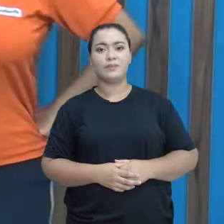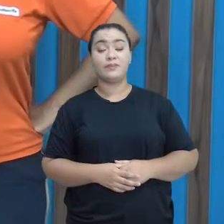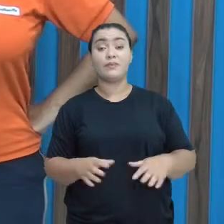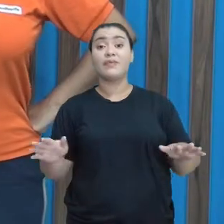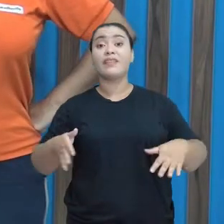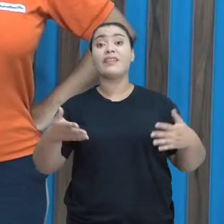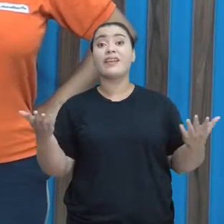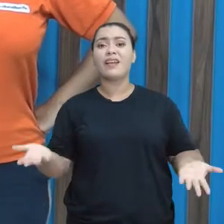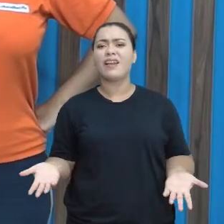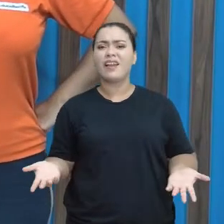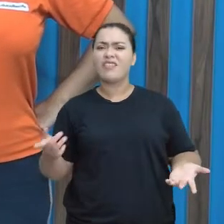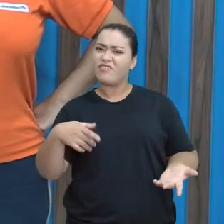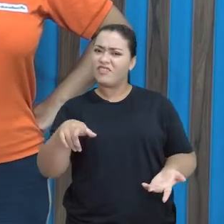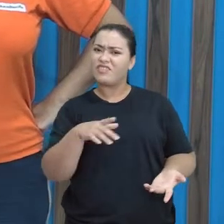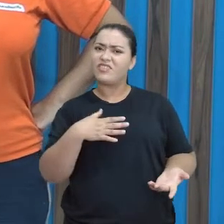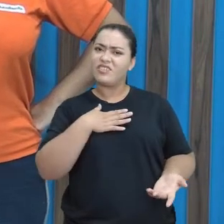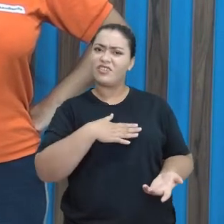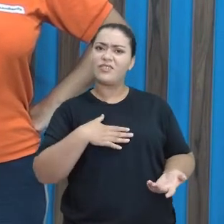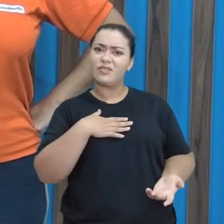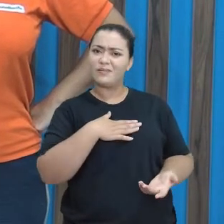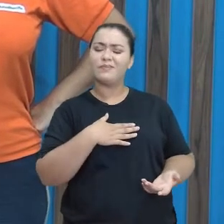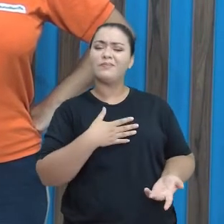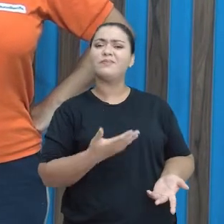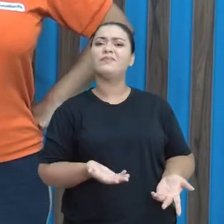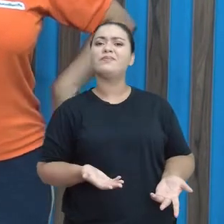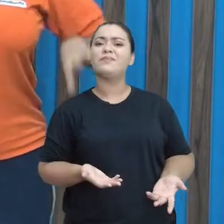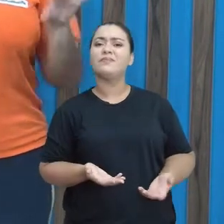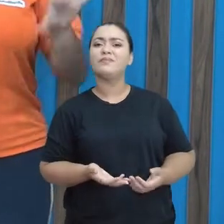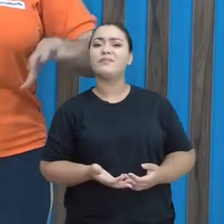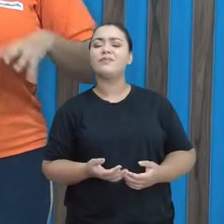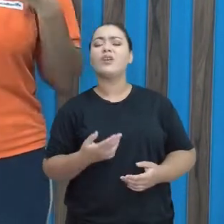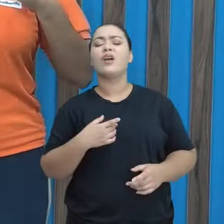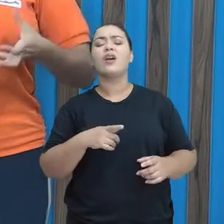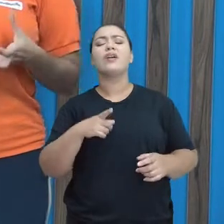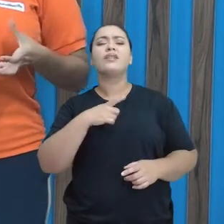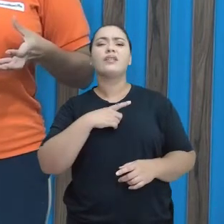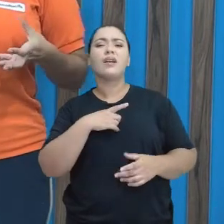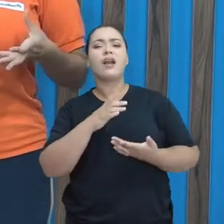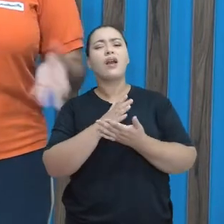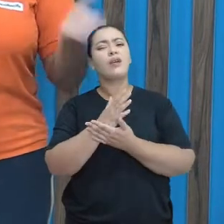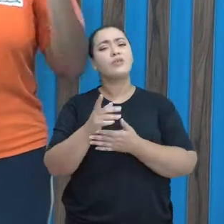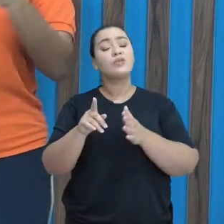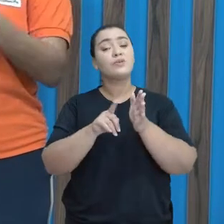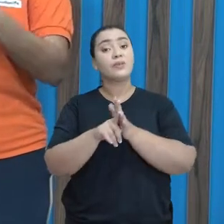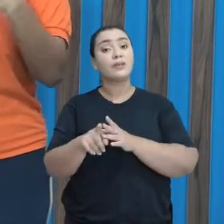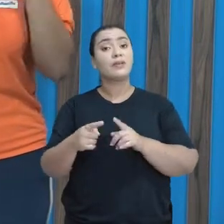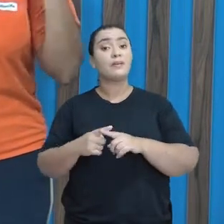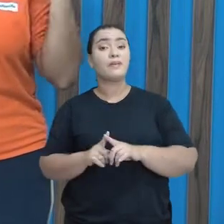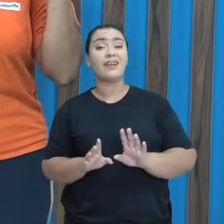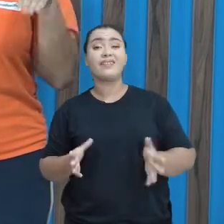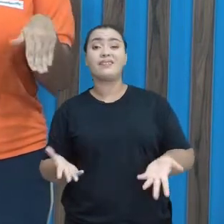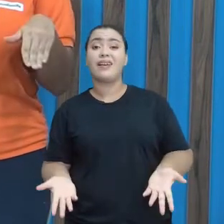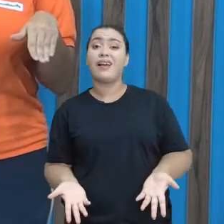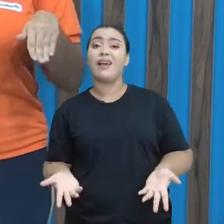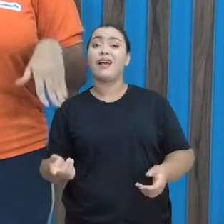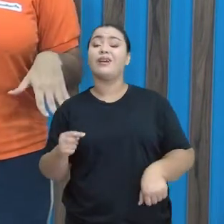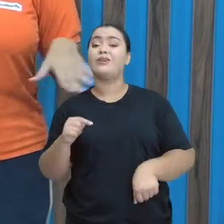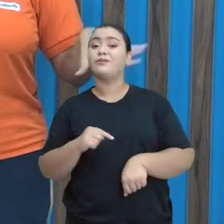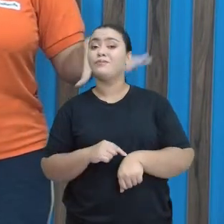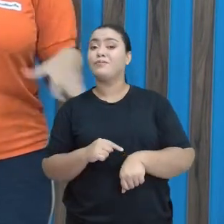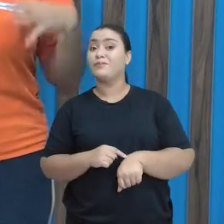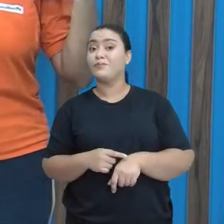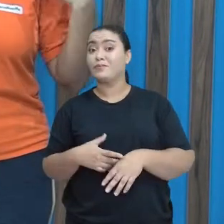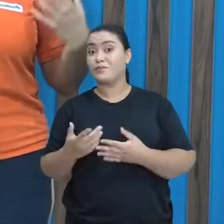E aí, gente, gostaram? Apreciaram? Eu tinha algumas perguntinhas para fazer, mas eu já estou entrando no horário